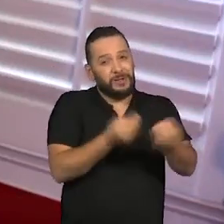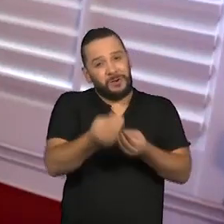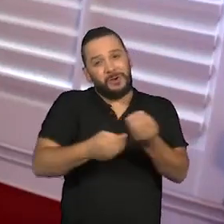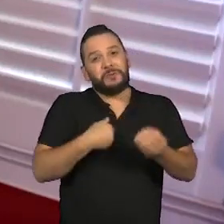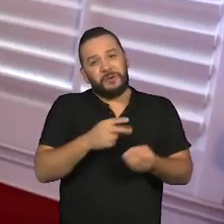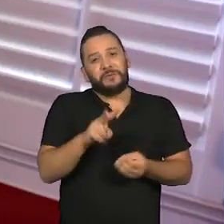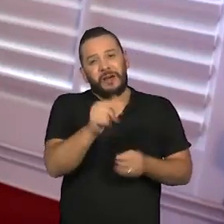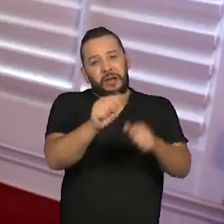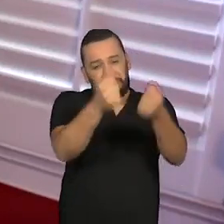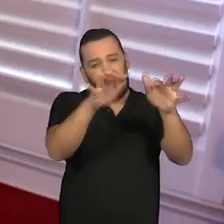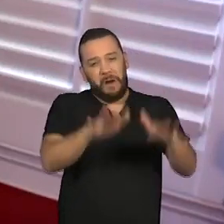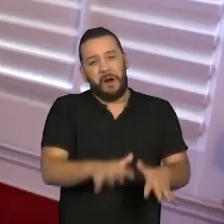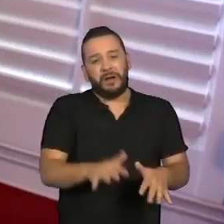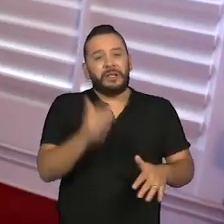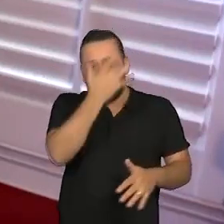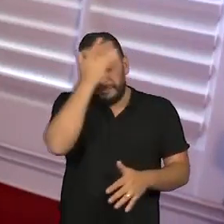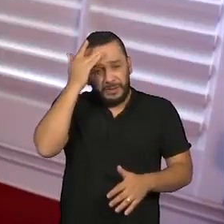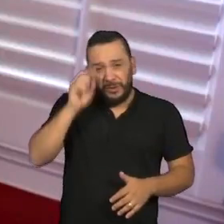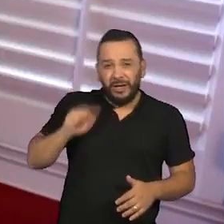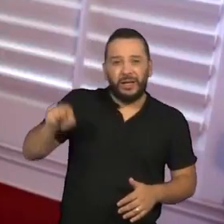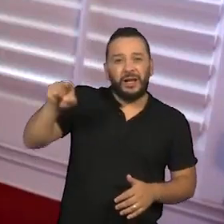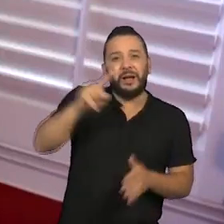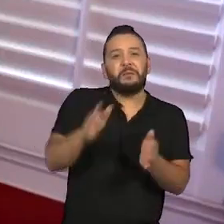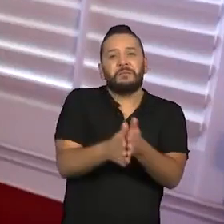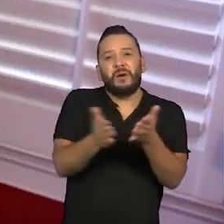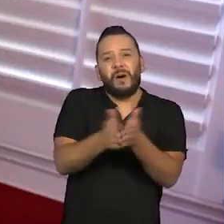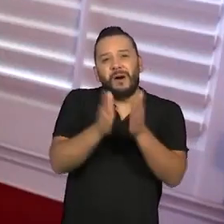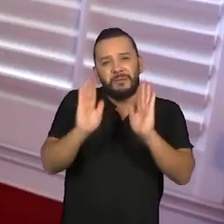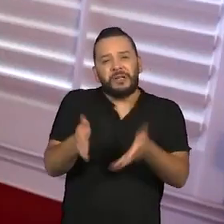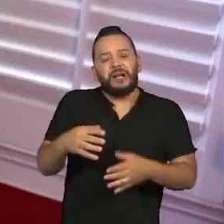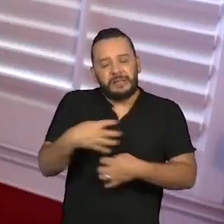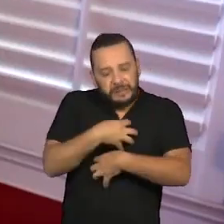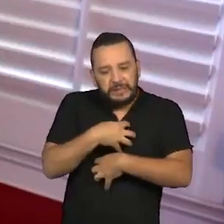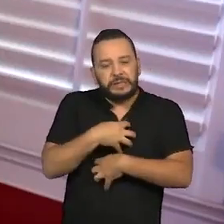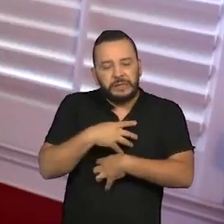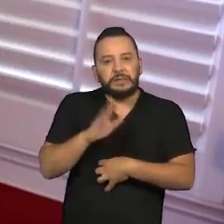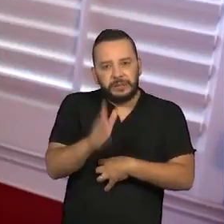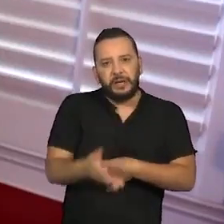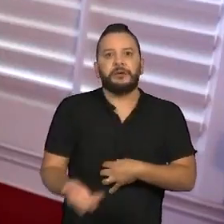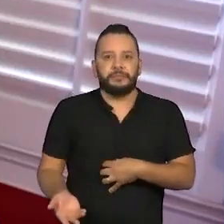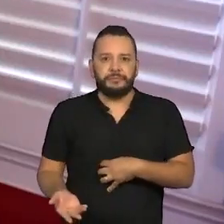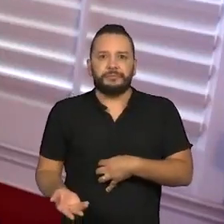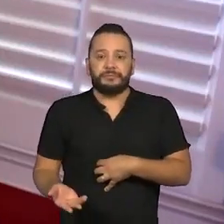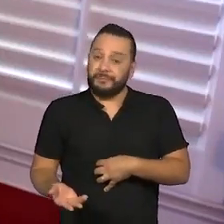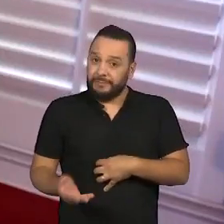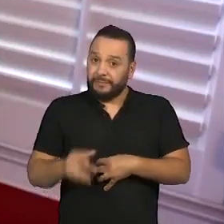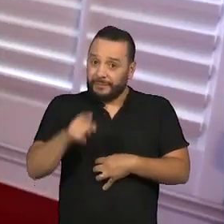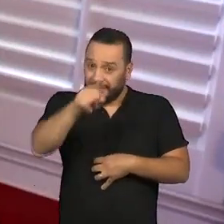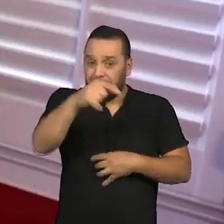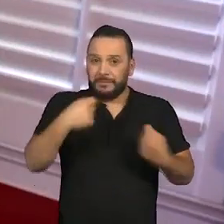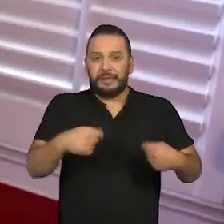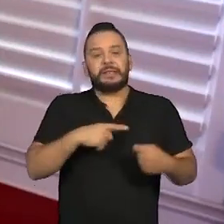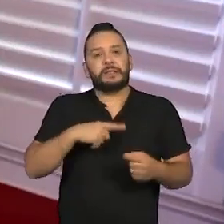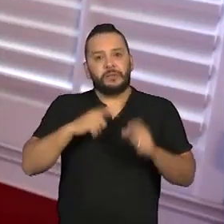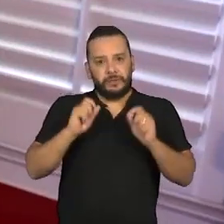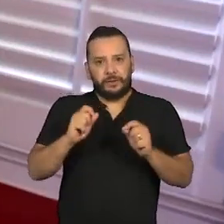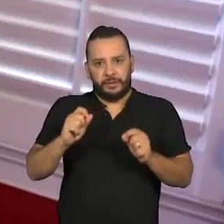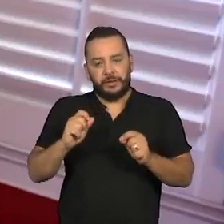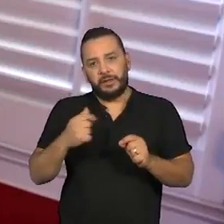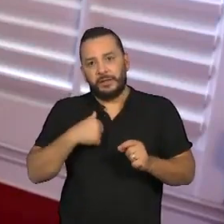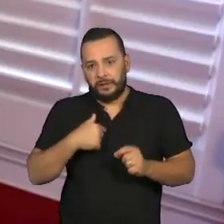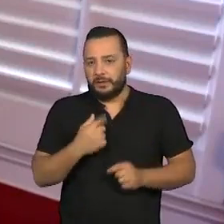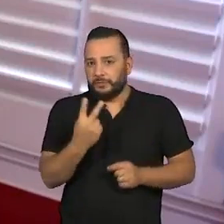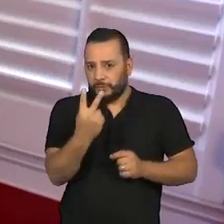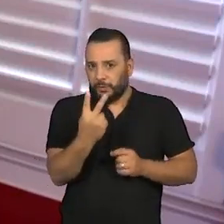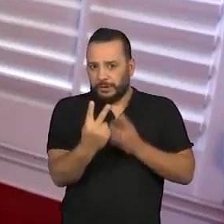para muita gente. Então, nesse contexto, o tipo de agenda econômica que você precisa mais ou menos atacar em duas frentes.